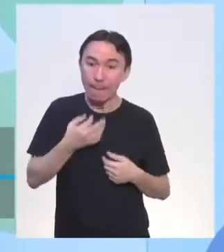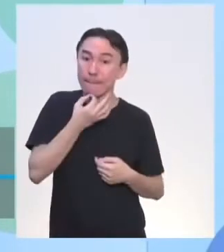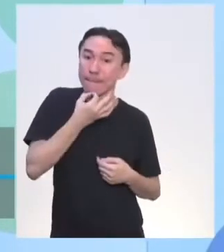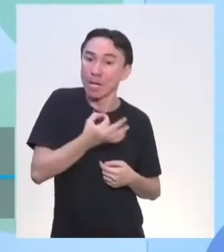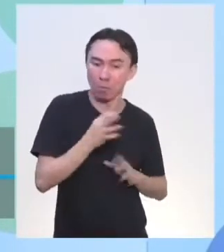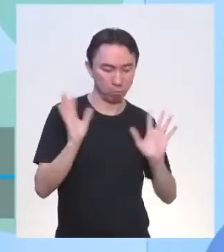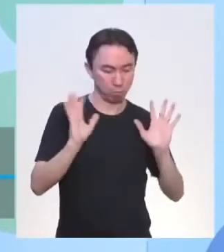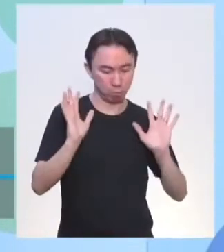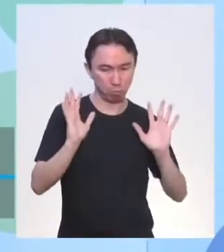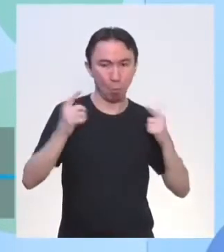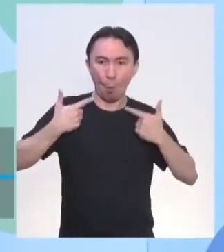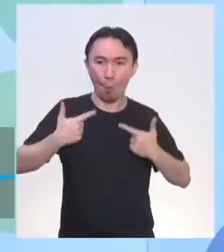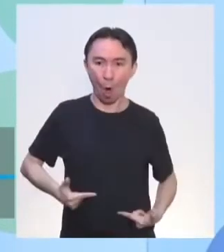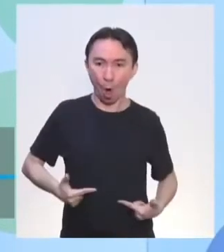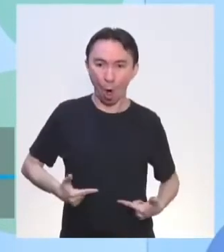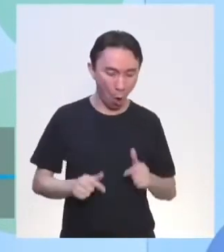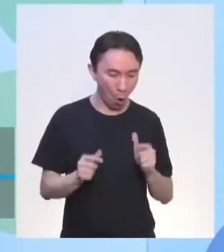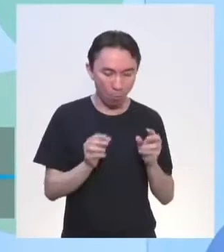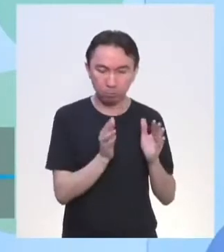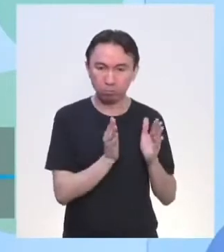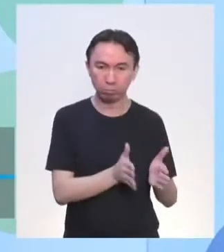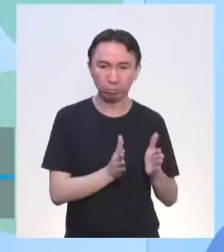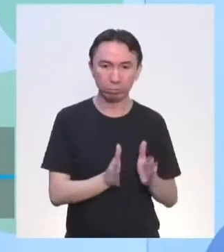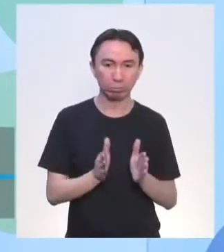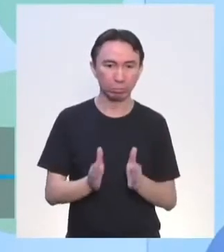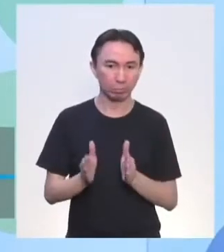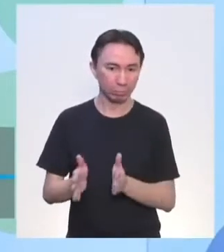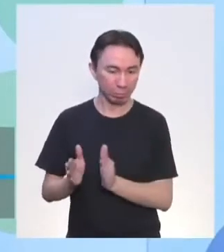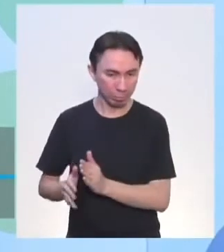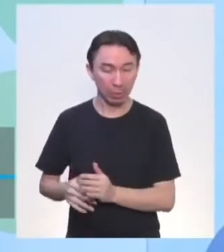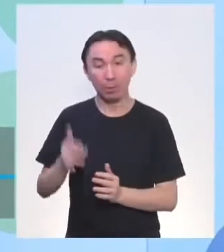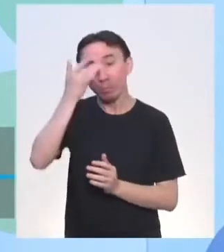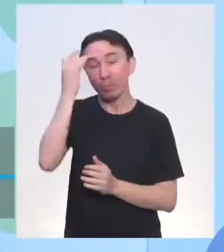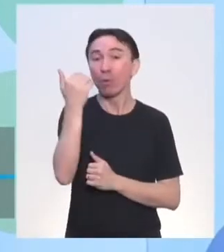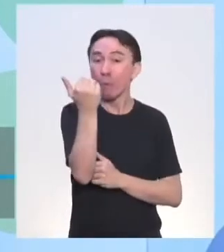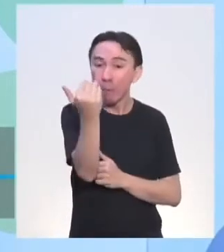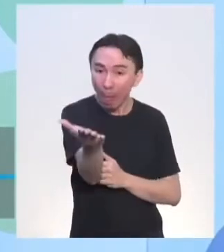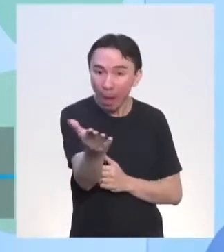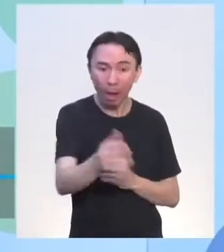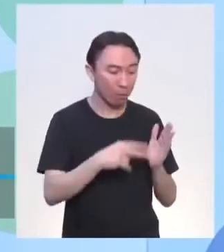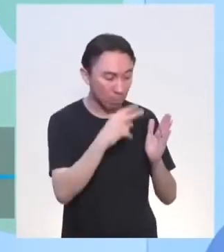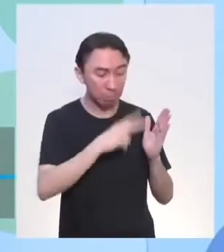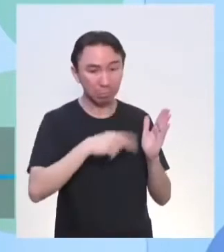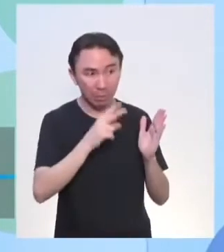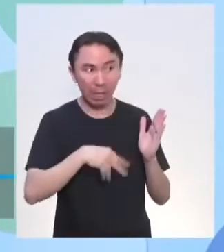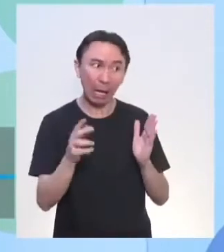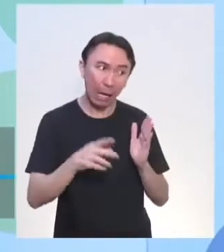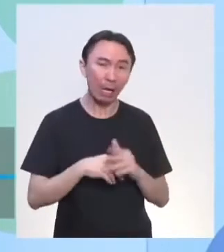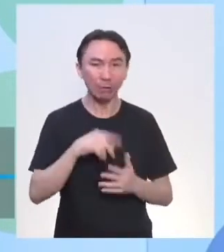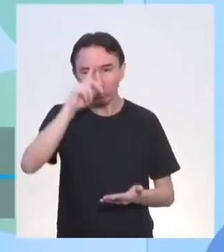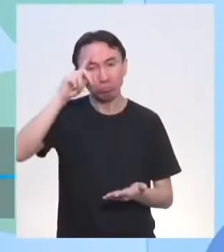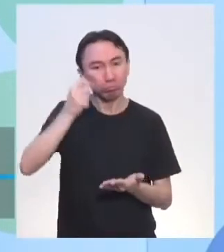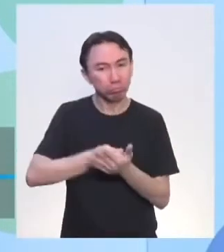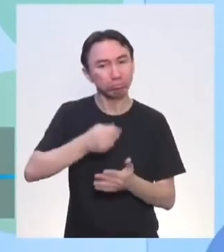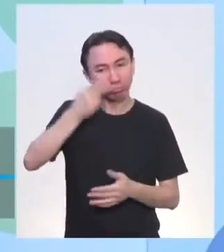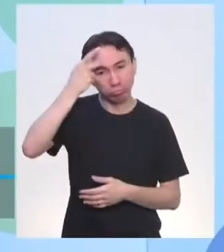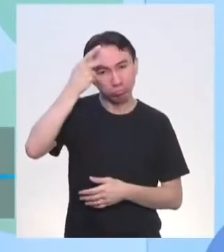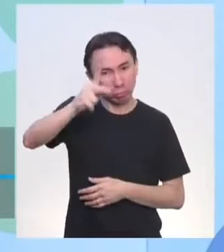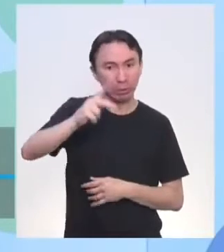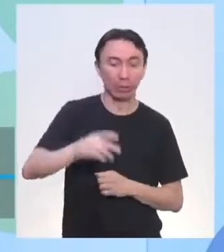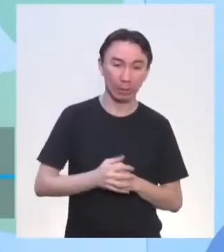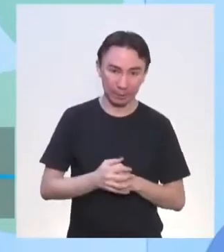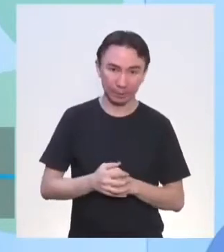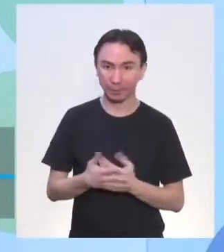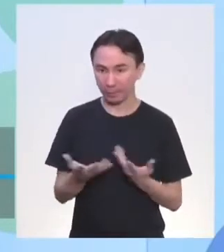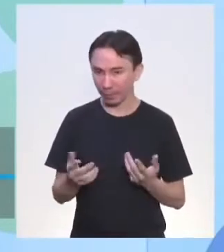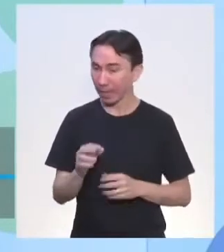autor escreveu para que o leitor se posicione. Não é o caso da resenha. A resenha já tem outro objetivo. O objetivo da resenha é dizer